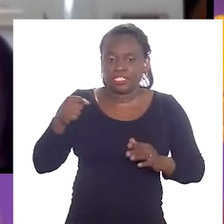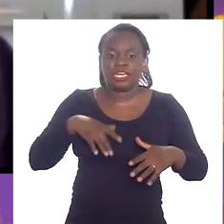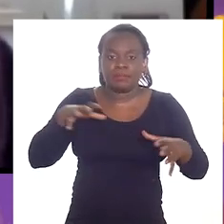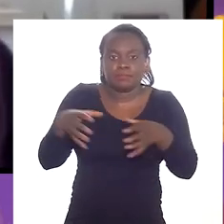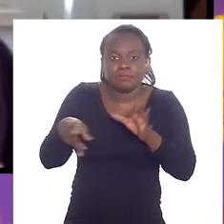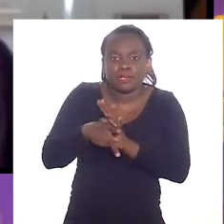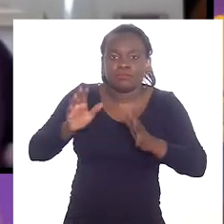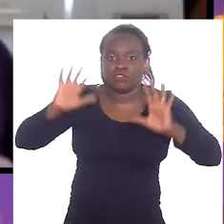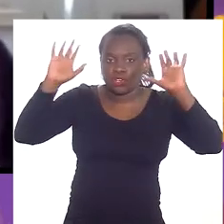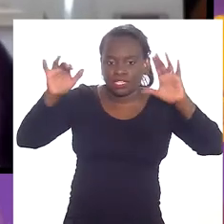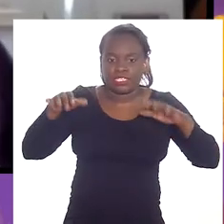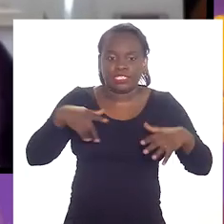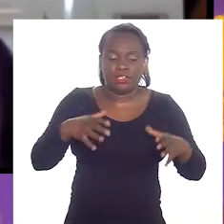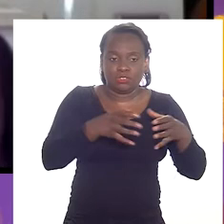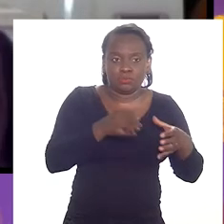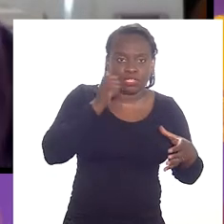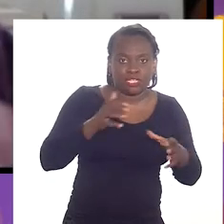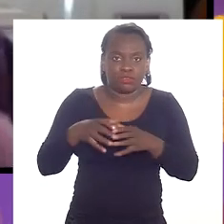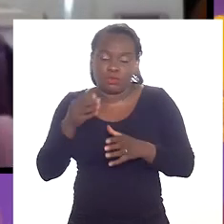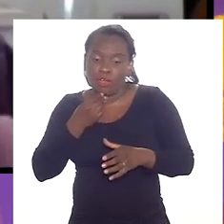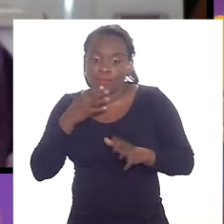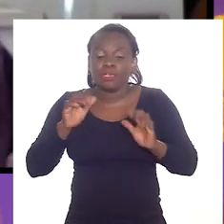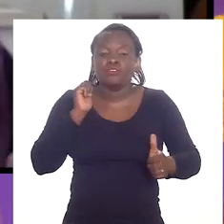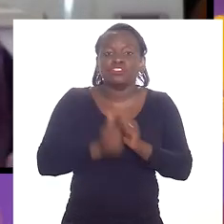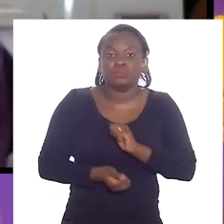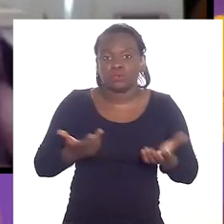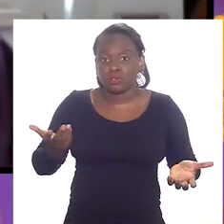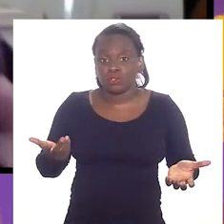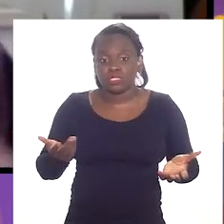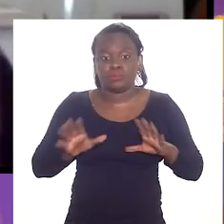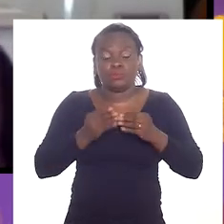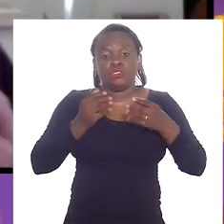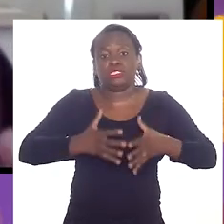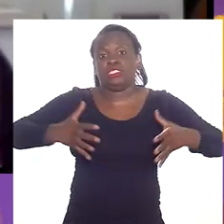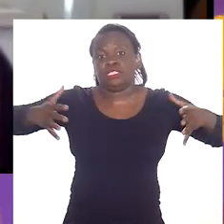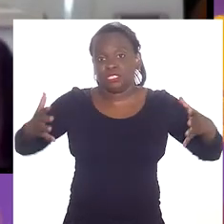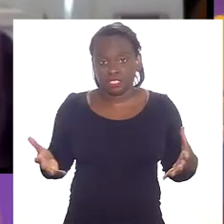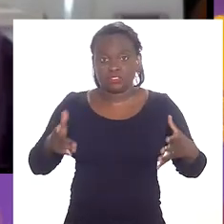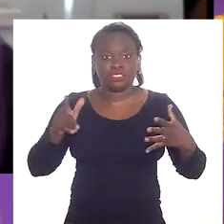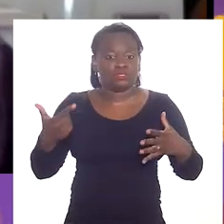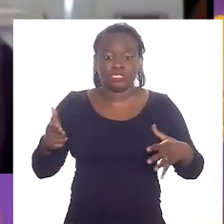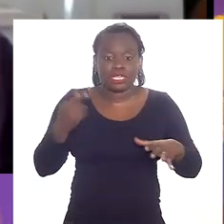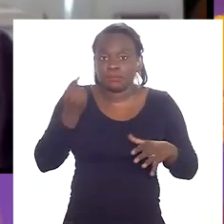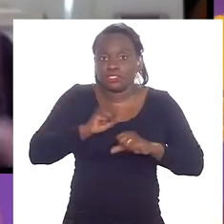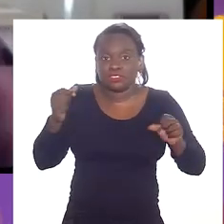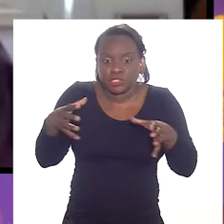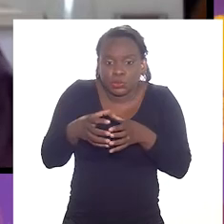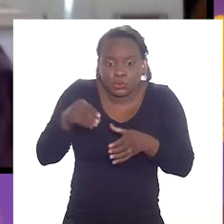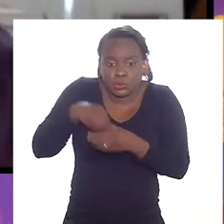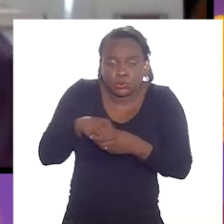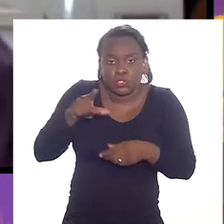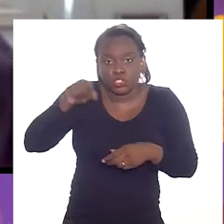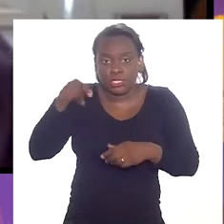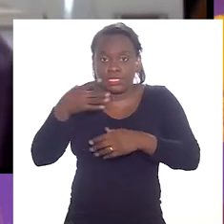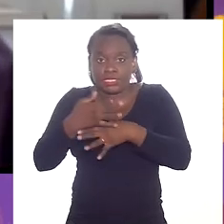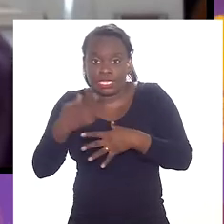é diferente da saúde da população, porque ele tem acesso a toda a infraestrutura para cuidar, porque, como eu disse, sem esse elemento